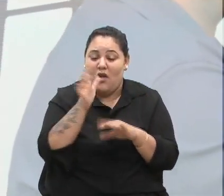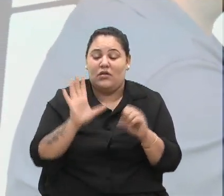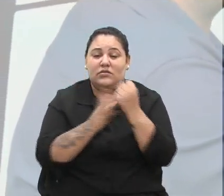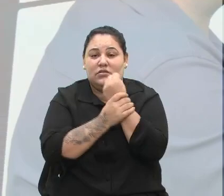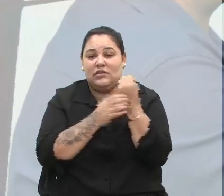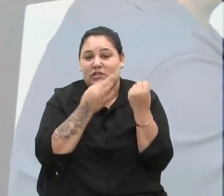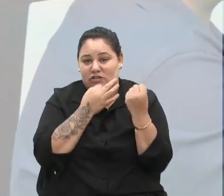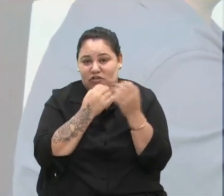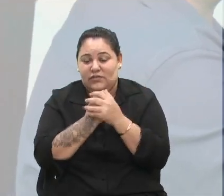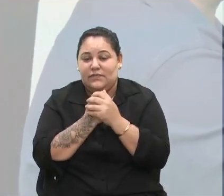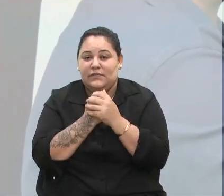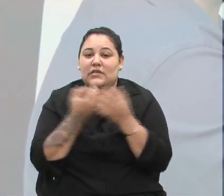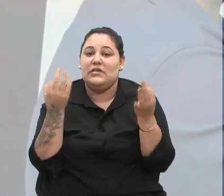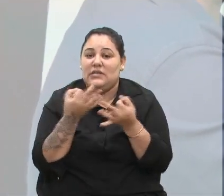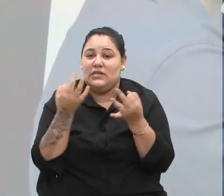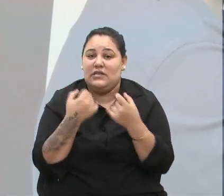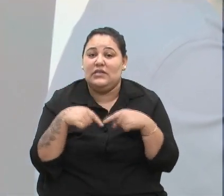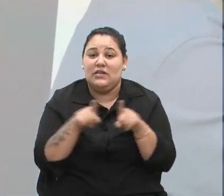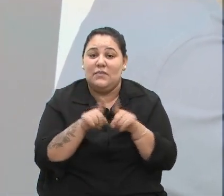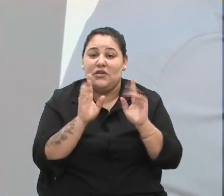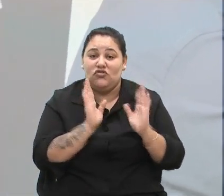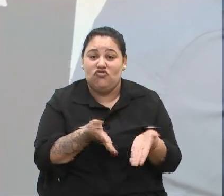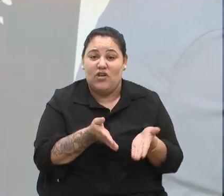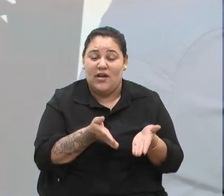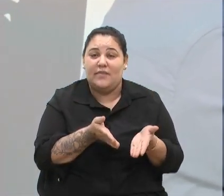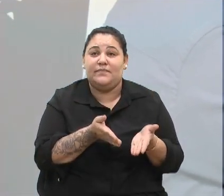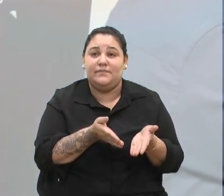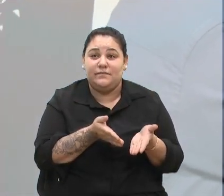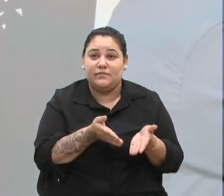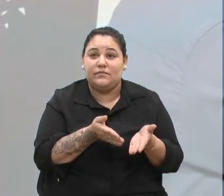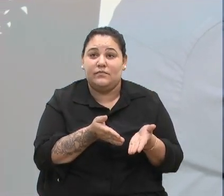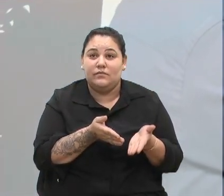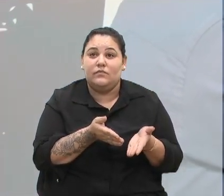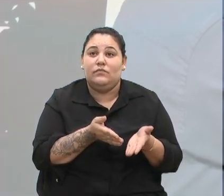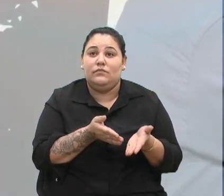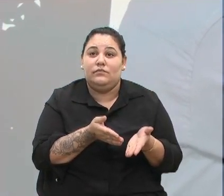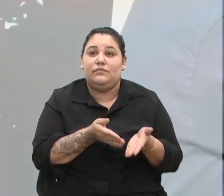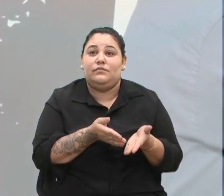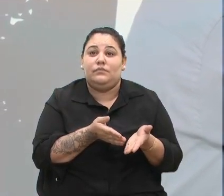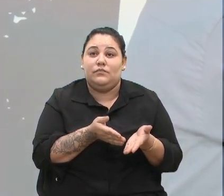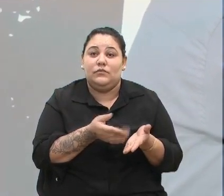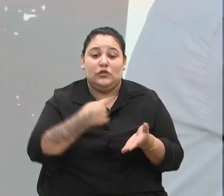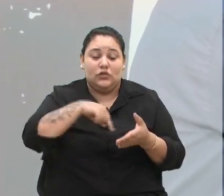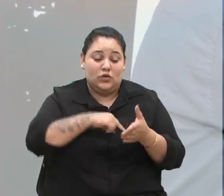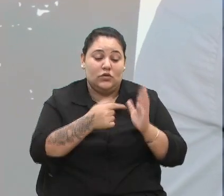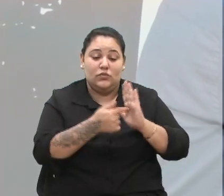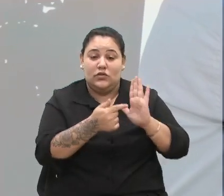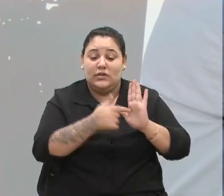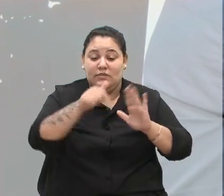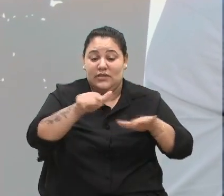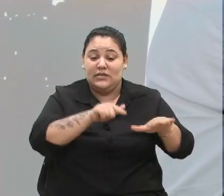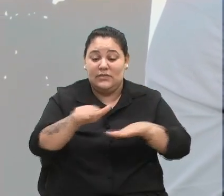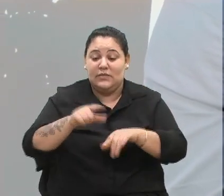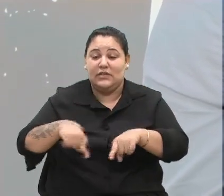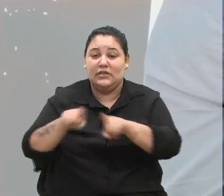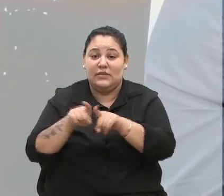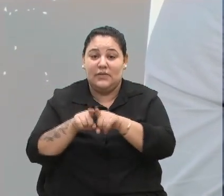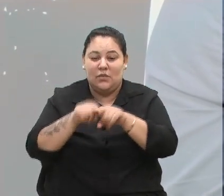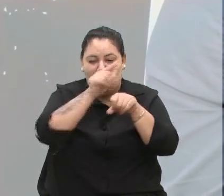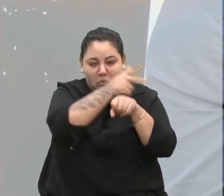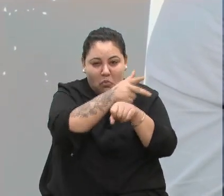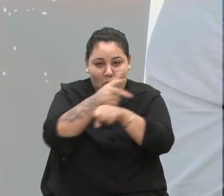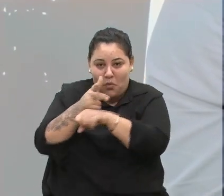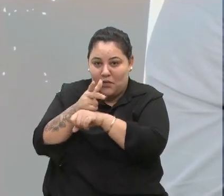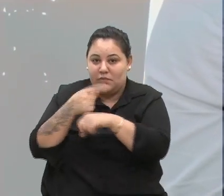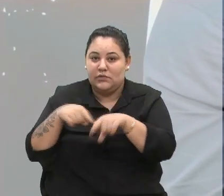Com certeza, e inclusive já tem sido, nós apontamos ali nessa semana também a questão do monitoramento,